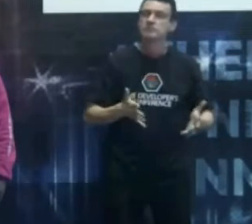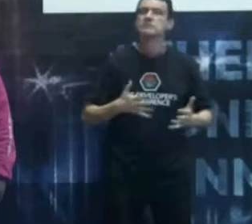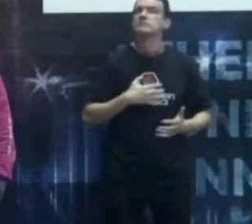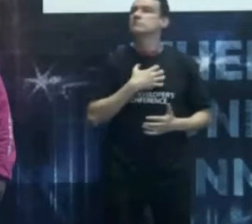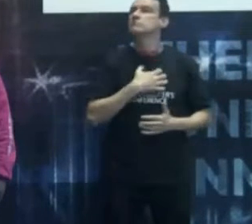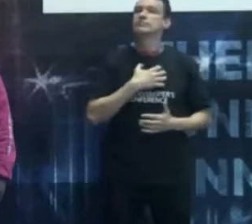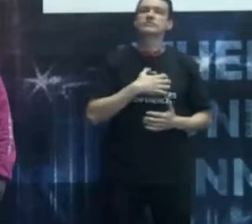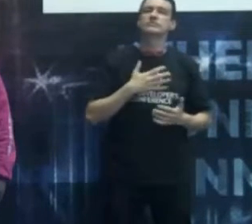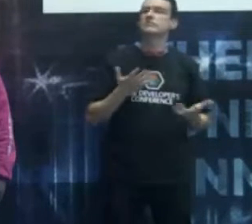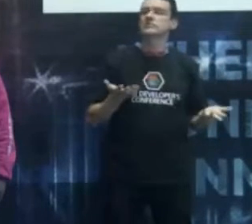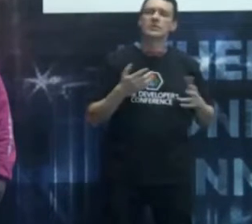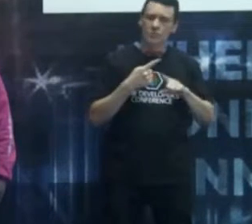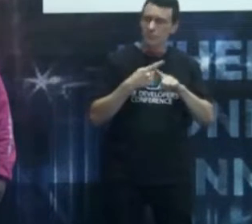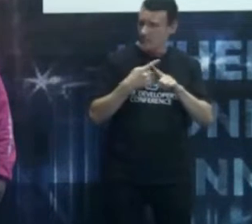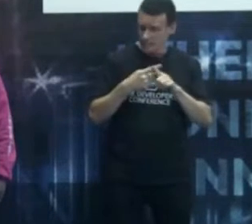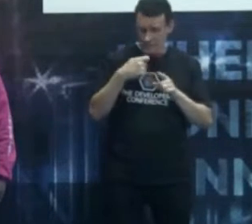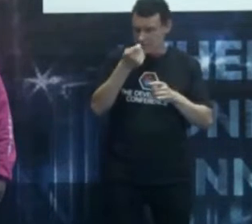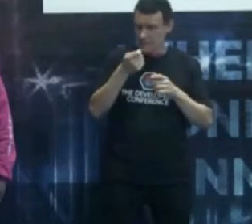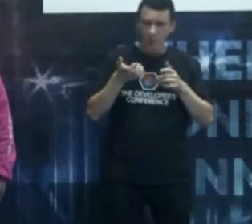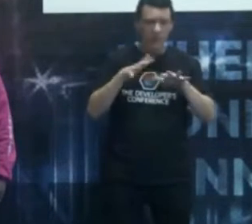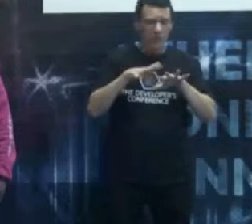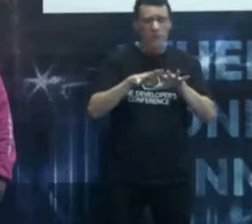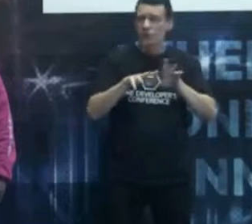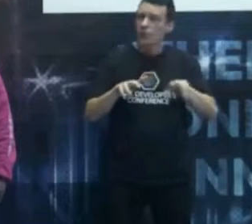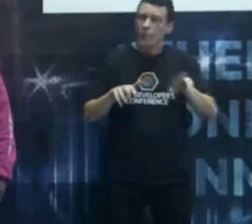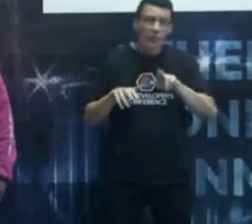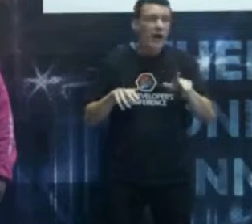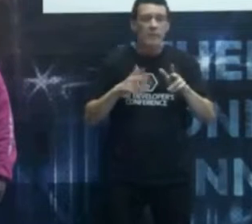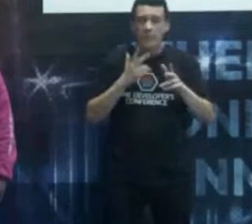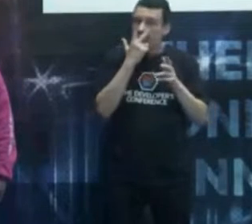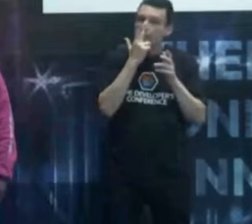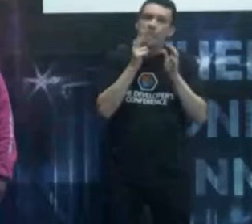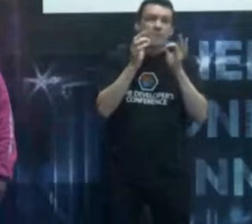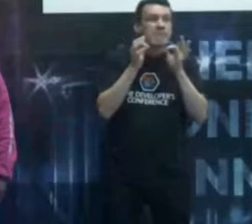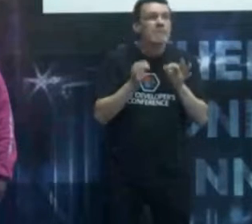de inclusão, né? A gente incluir de verdade também tem isso, né?